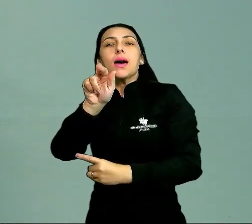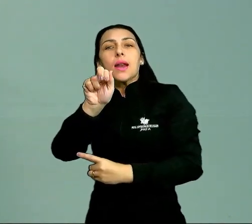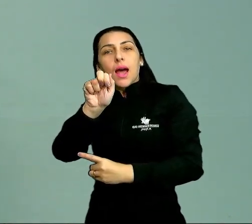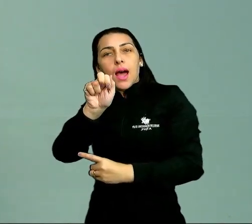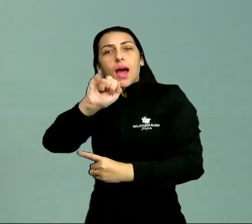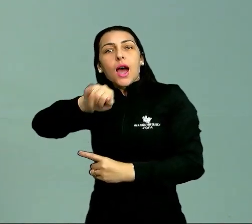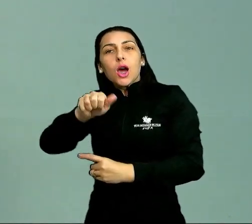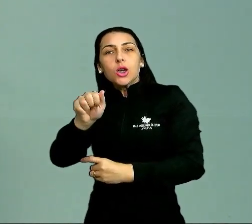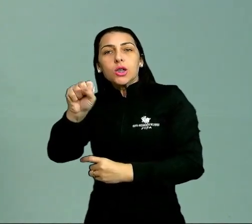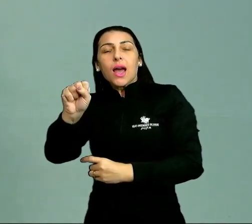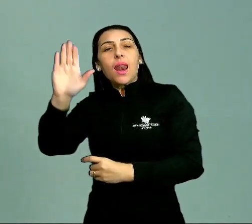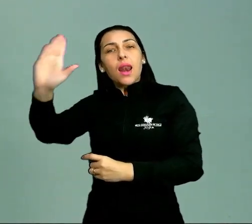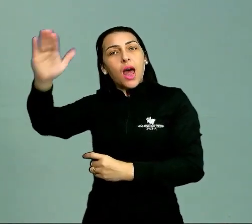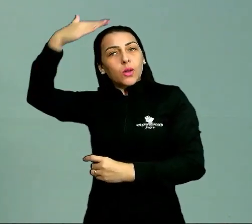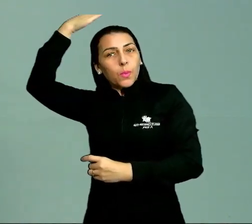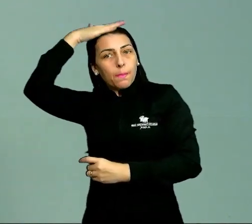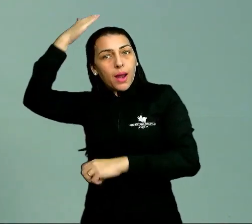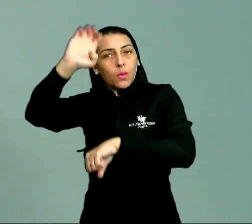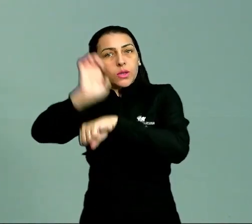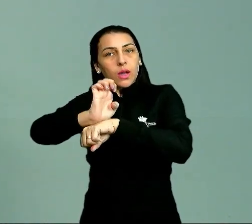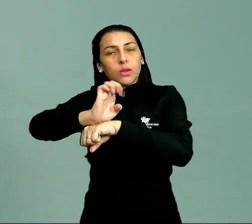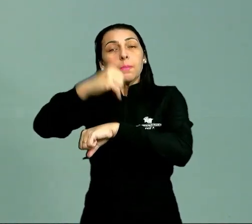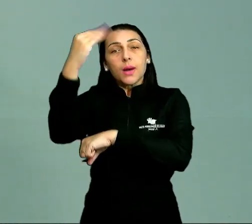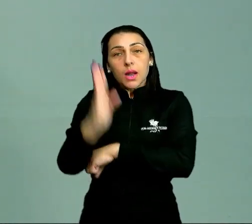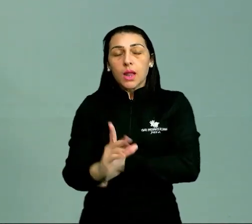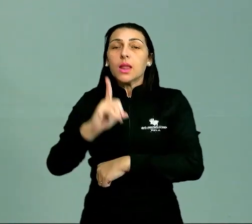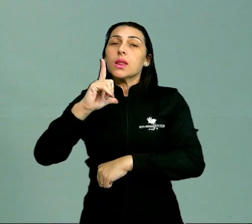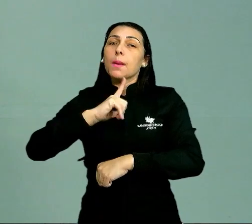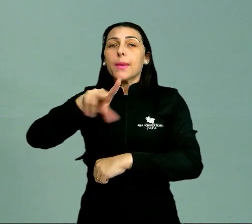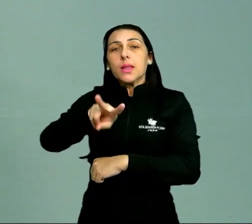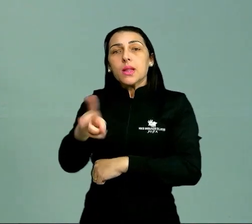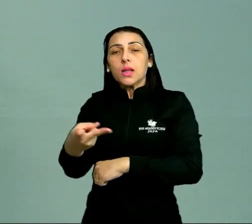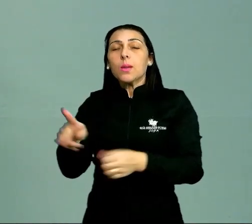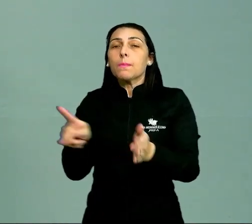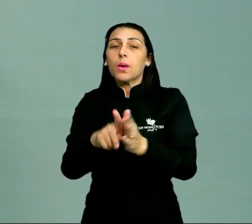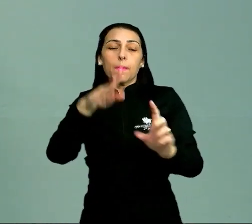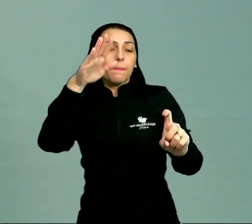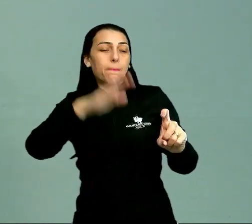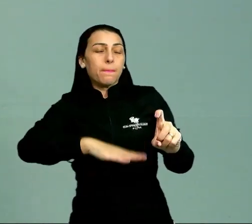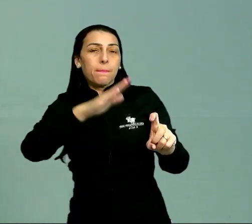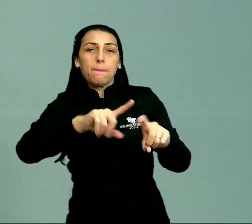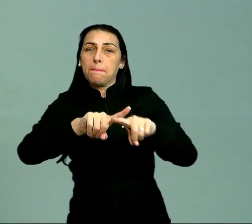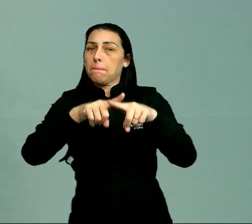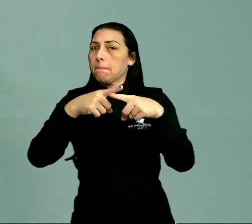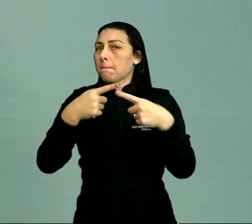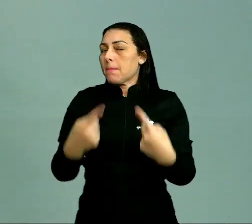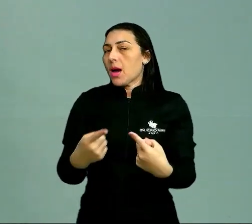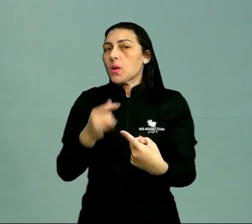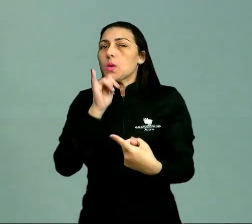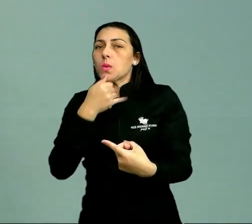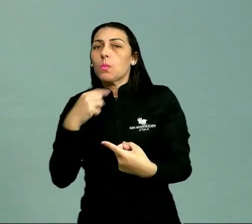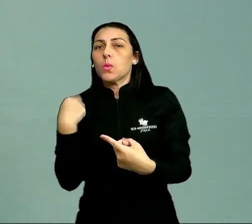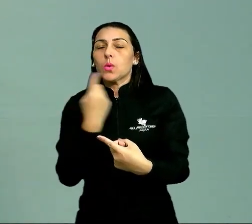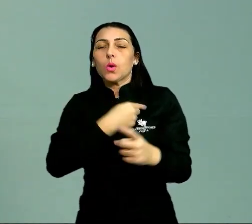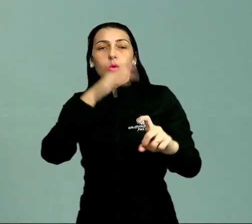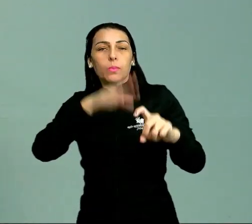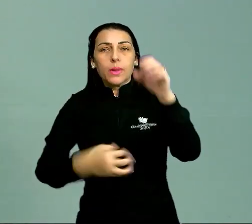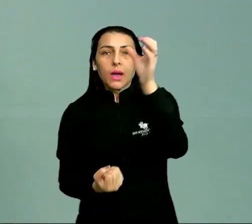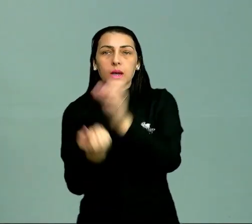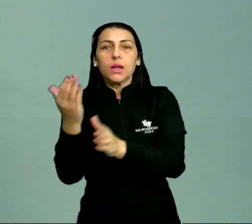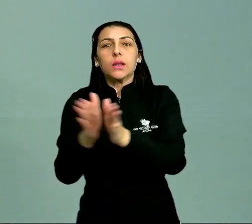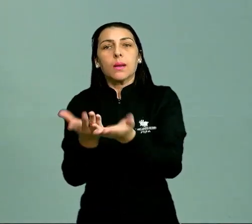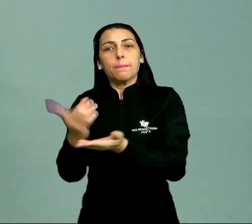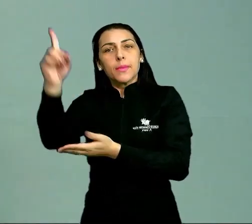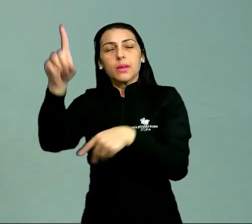um estado brasileiro, então eles também têm contradição nos seus mitos, mas não deixa a desejar para o nosso mito da criação na Bíblia,